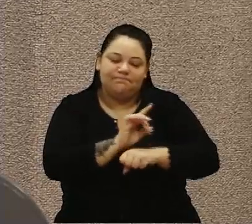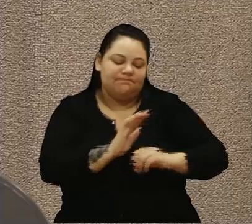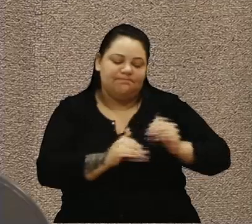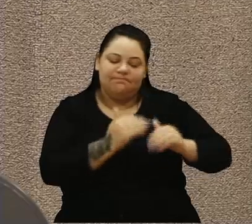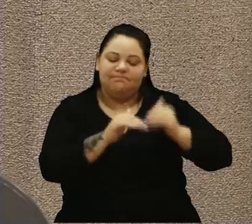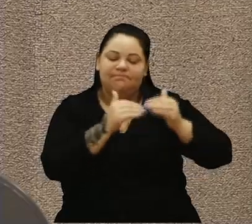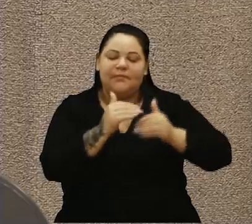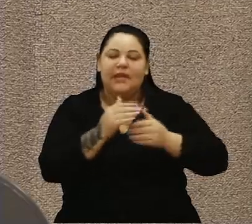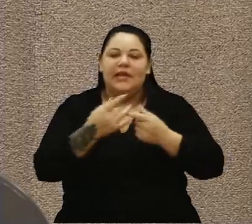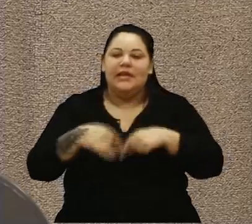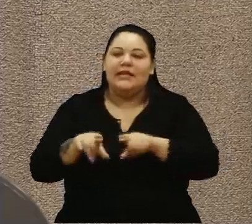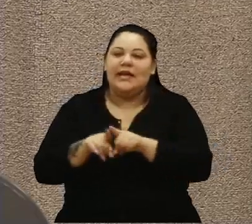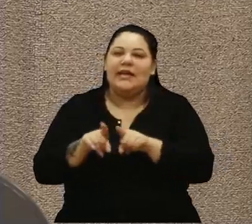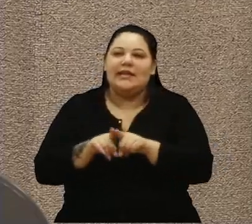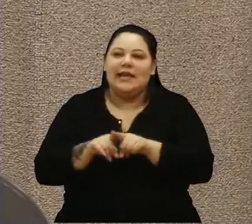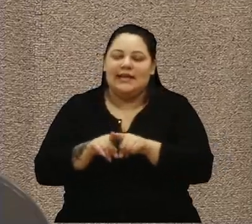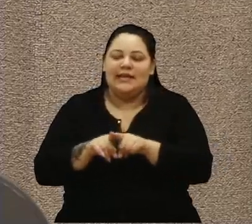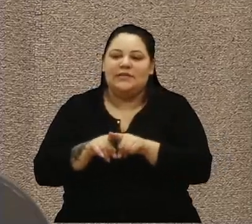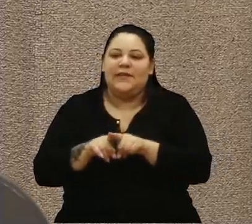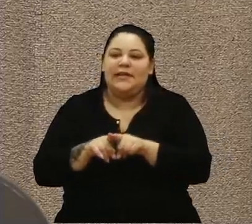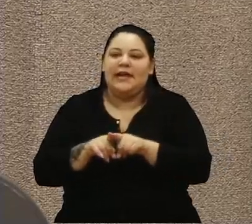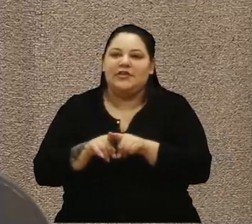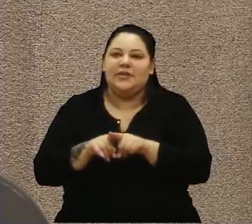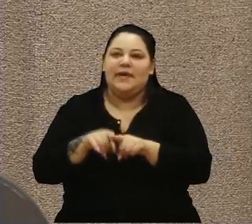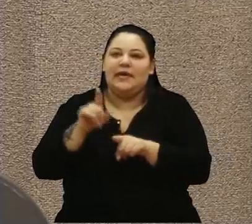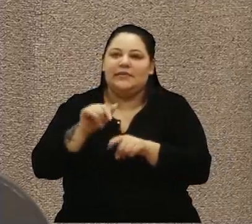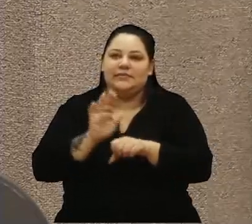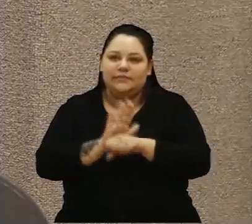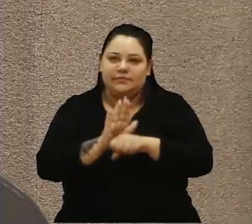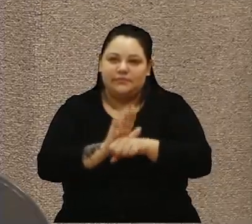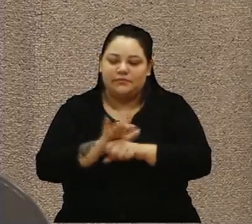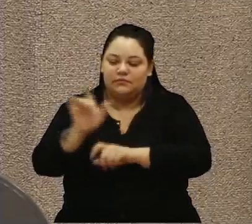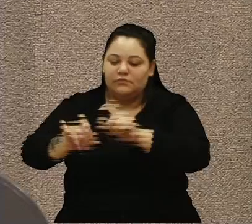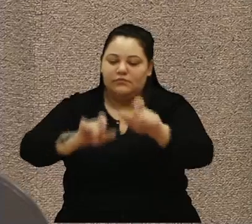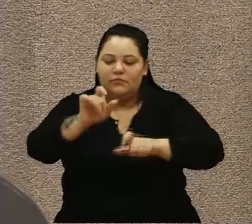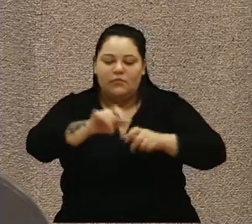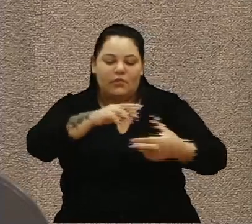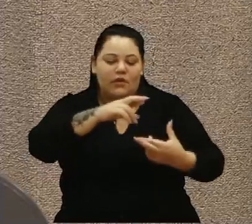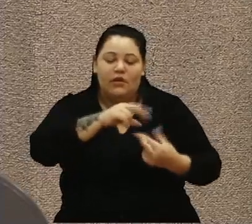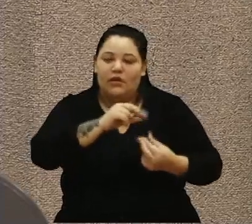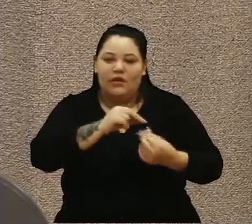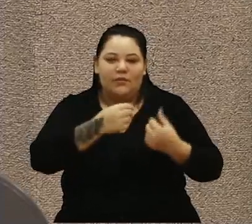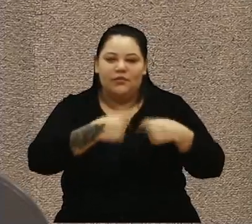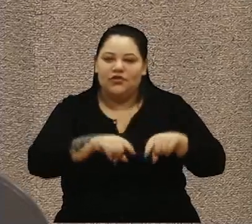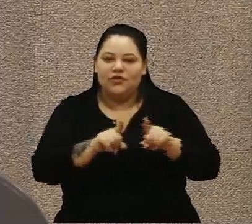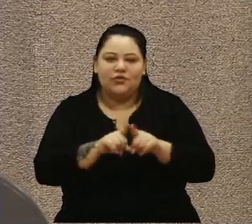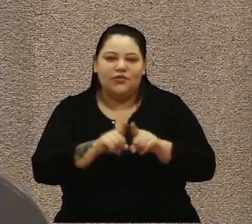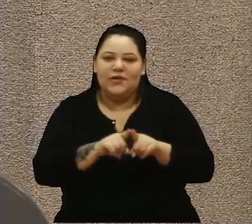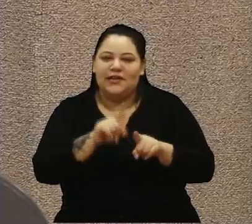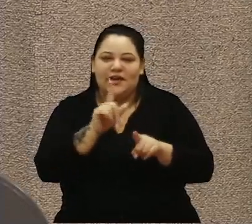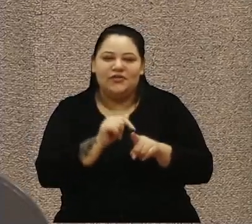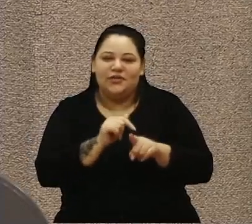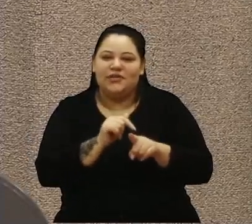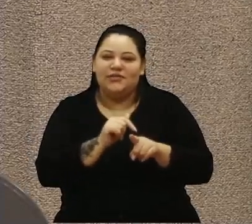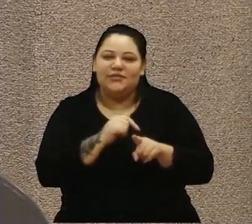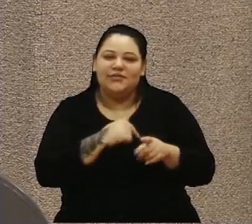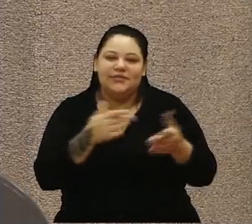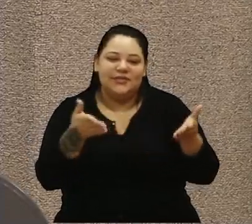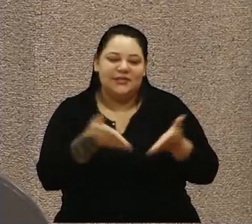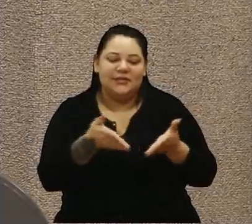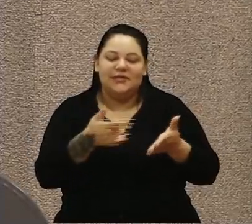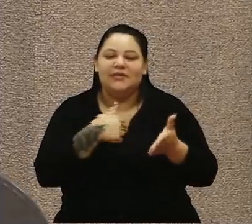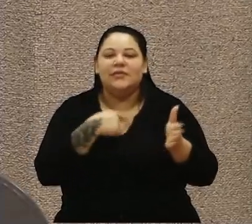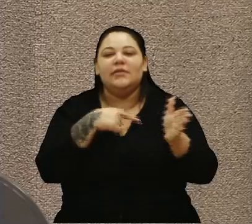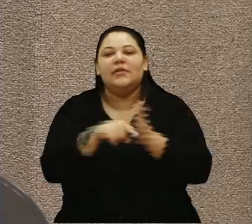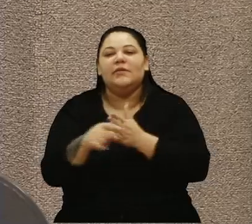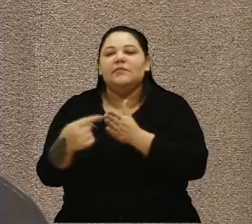fundo especial, vereador Edson, para ajudar o pessoal dos recicladores. Agora, eu pergunto para todos